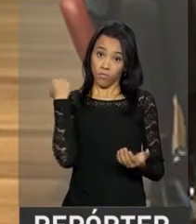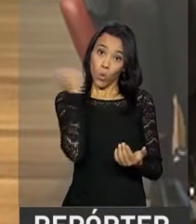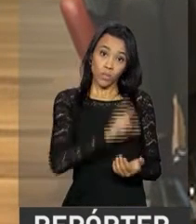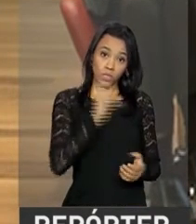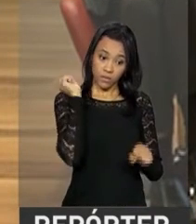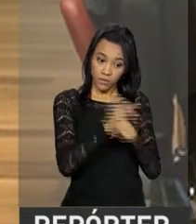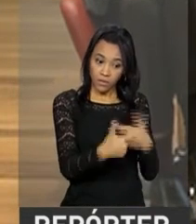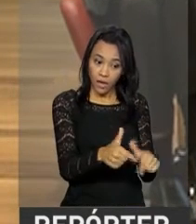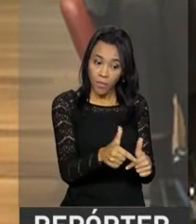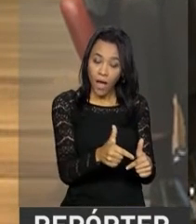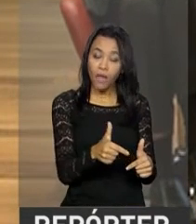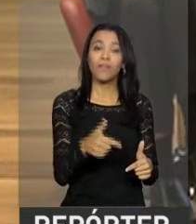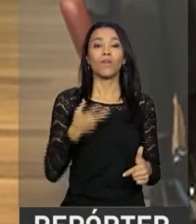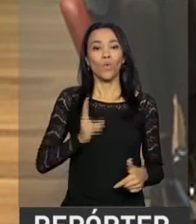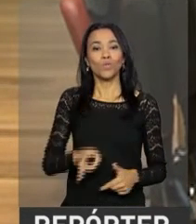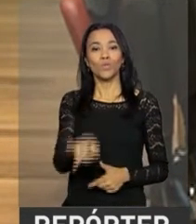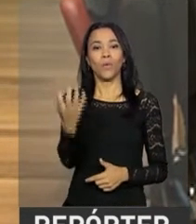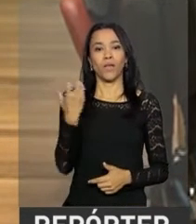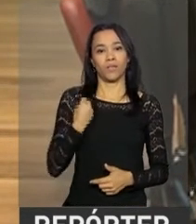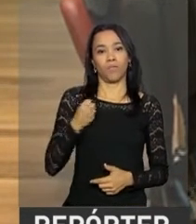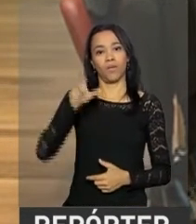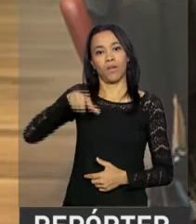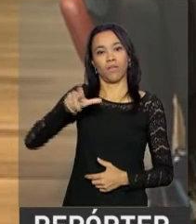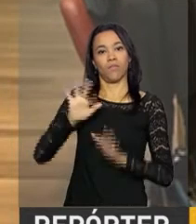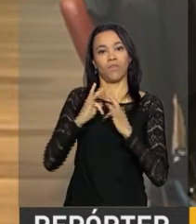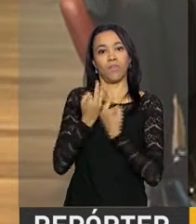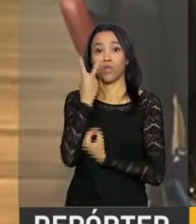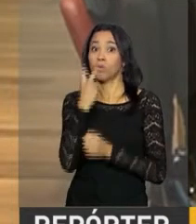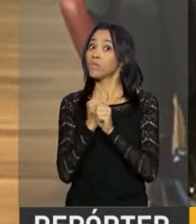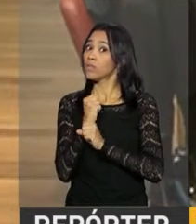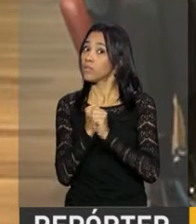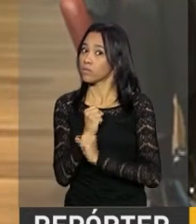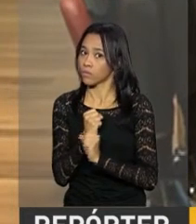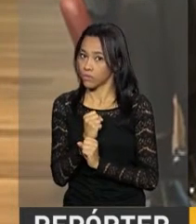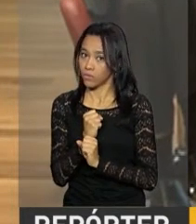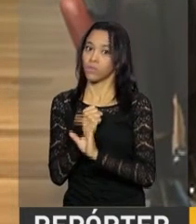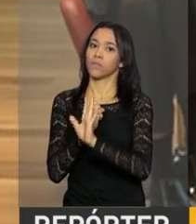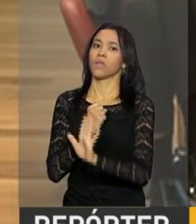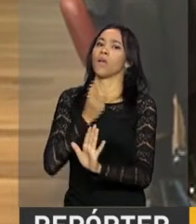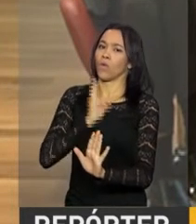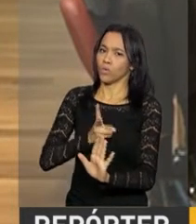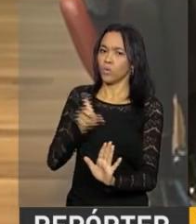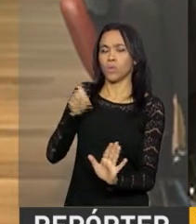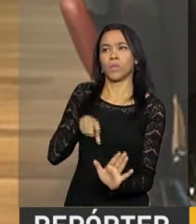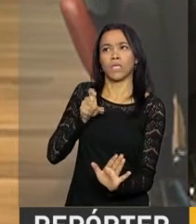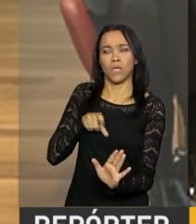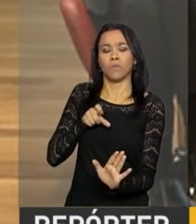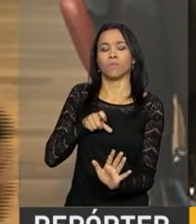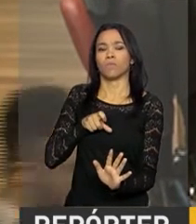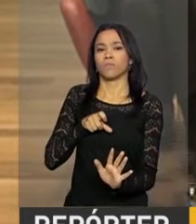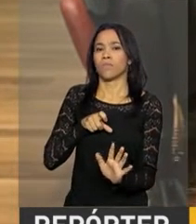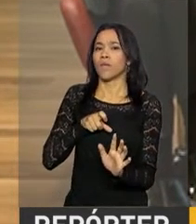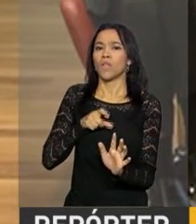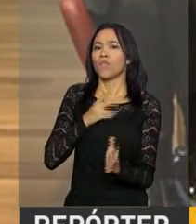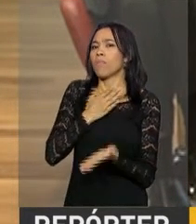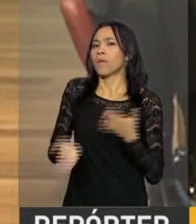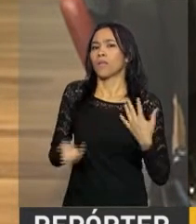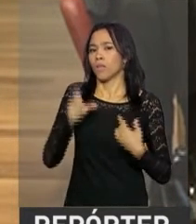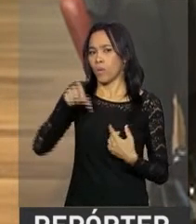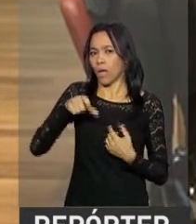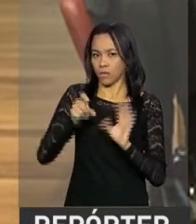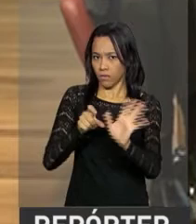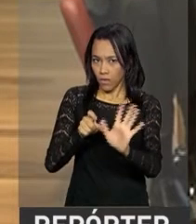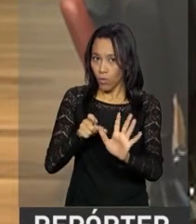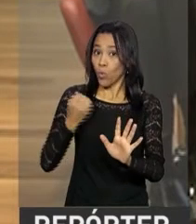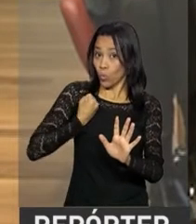família é e vai ficar com o cartão dele bernando não vai perder o cartão o